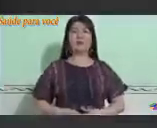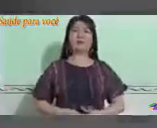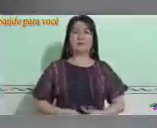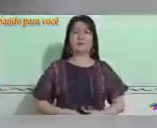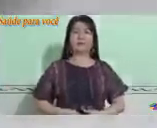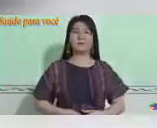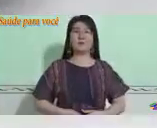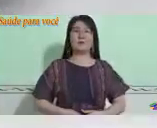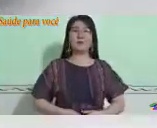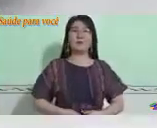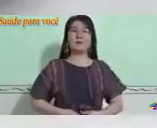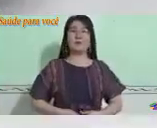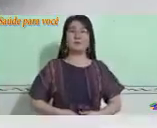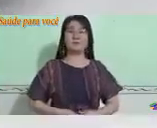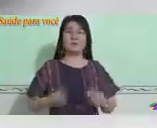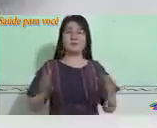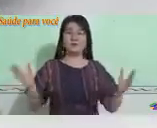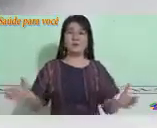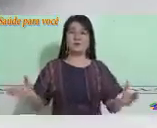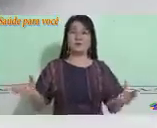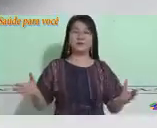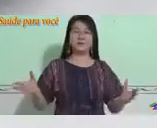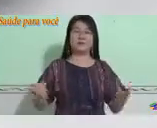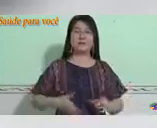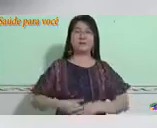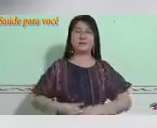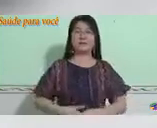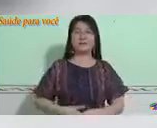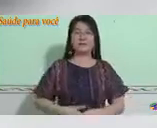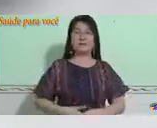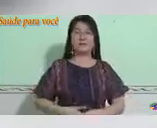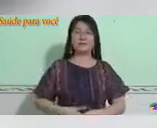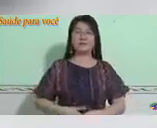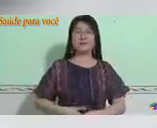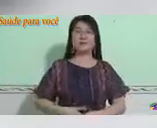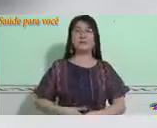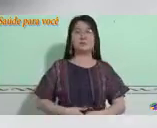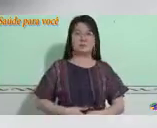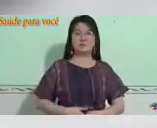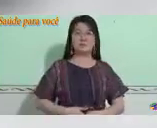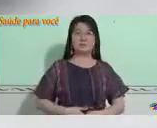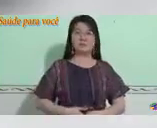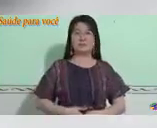colina em vários tipos de alimentos, max sua principal fonte alimentar é a gema do ovo.